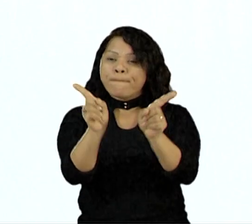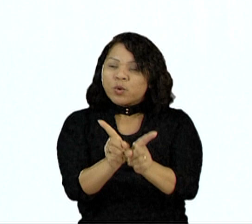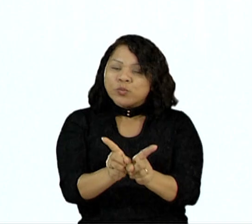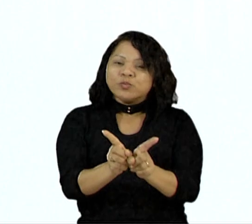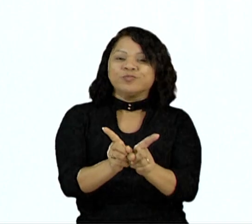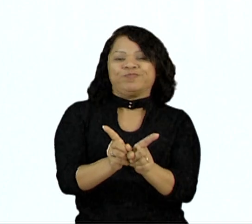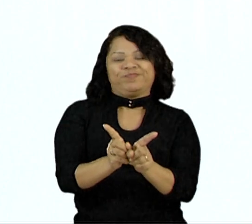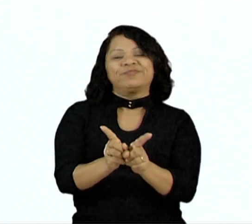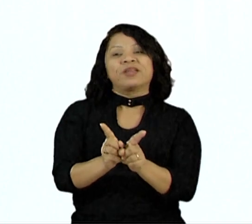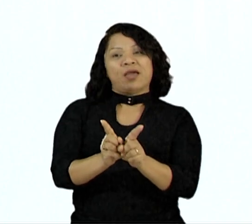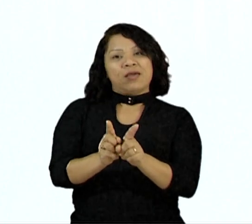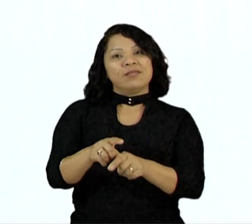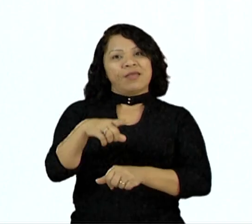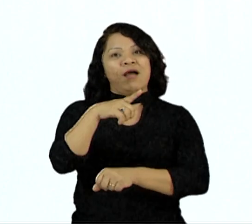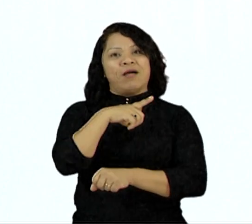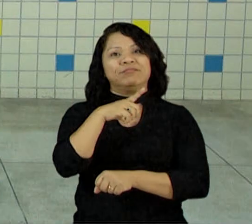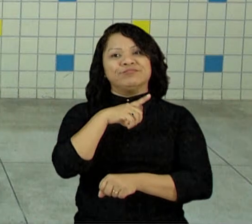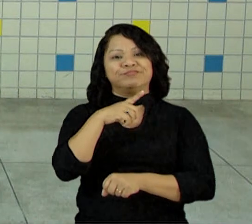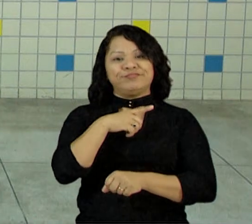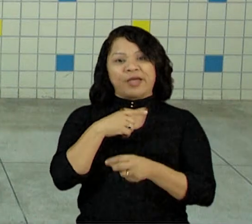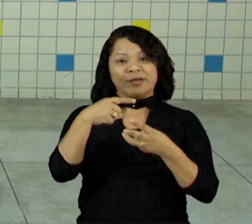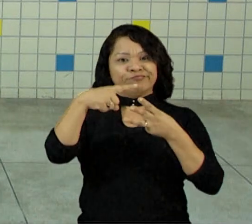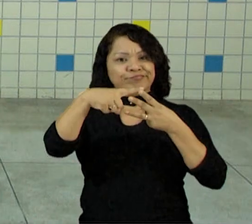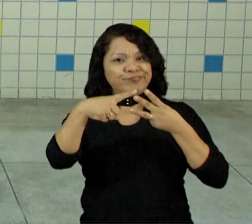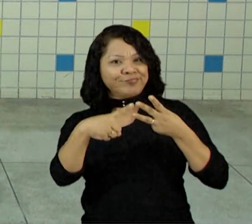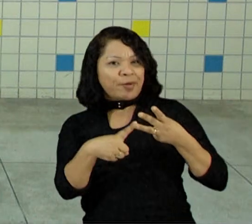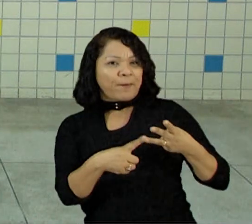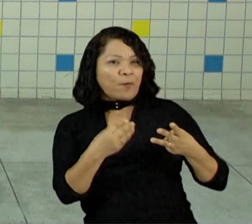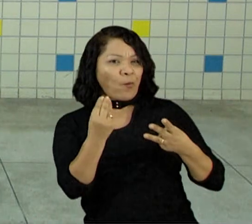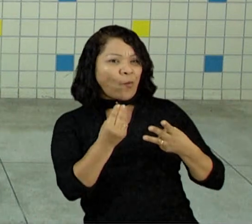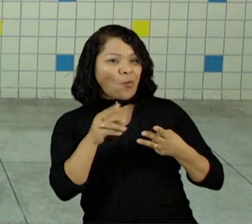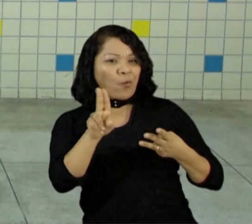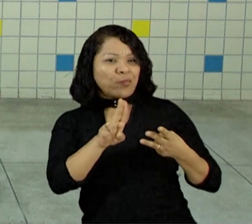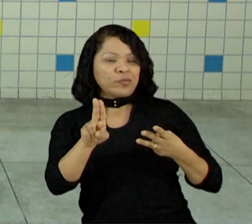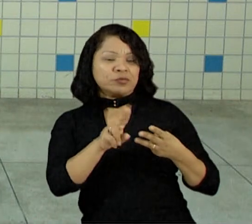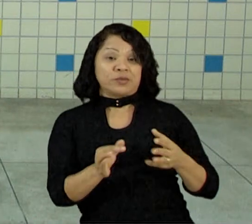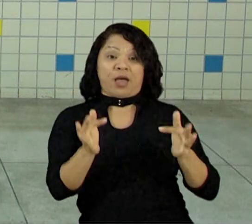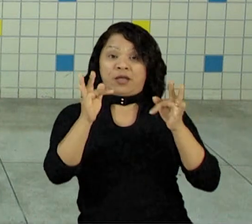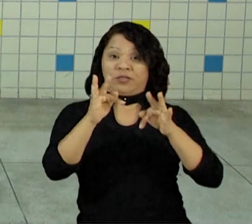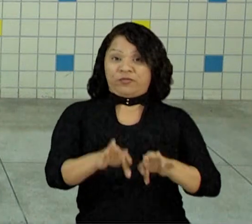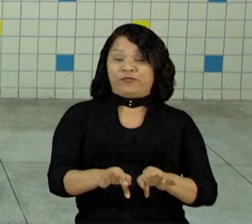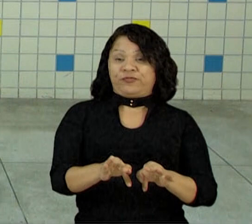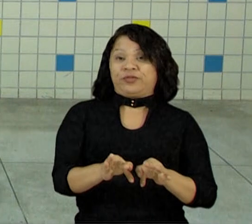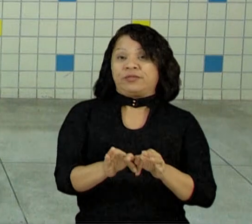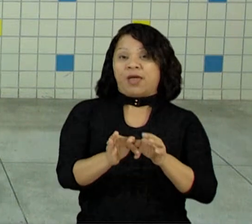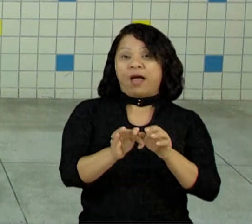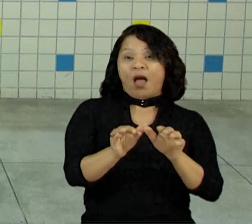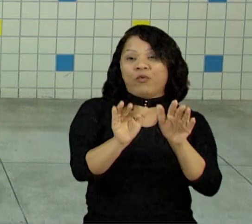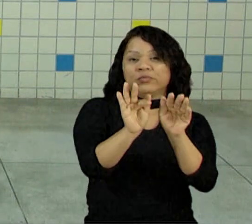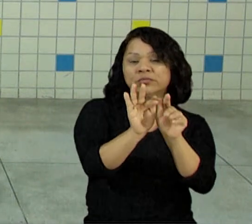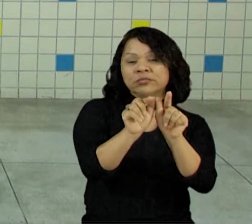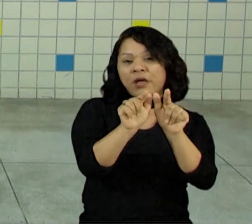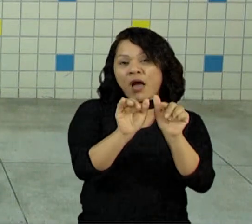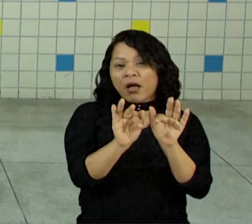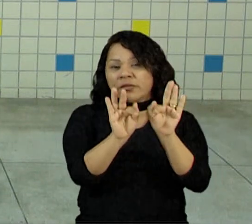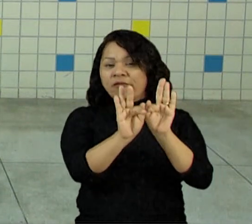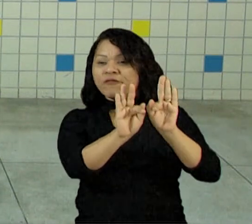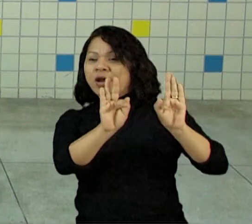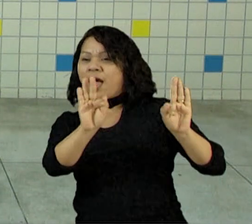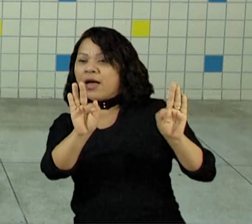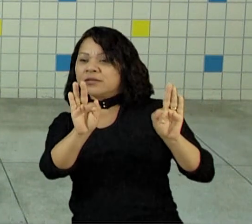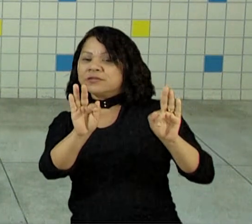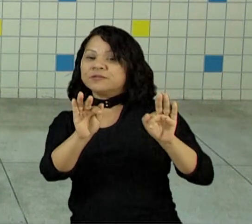3 maneiras de uso do ponto. No final da frase, separar orações, quando ainda está dentro do mesmo